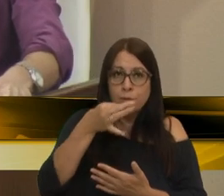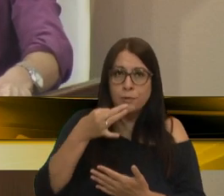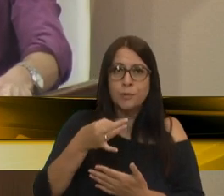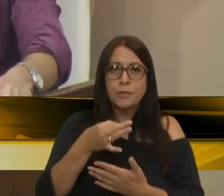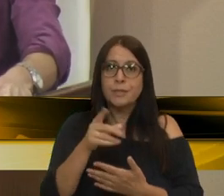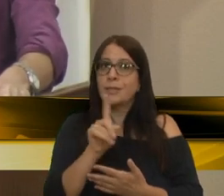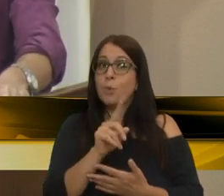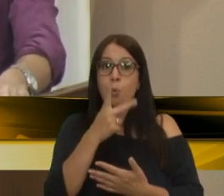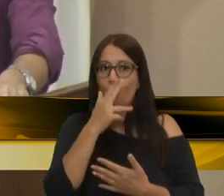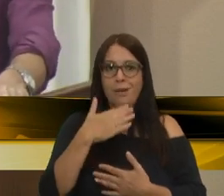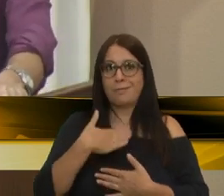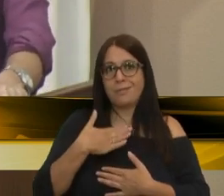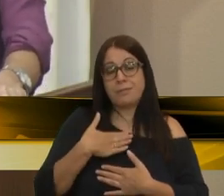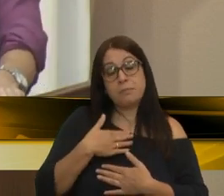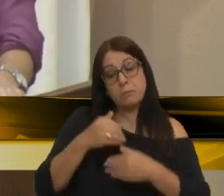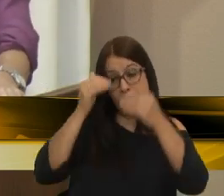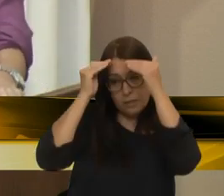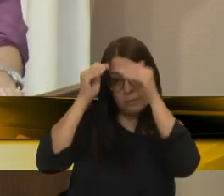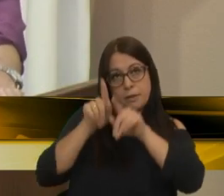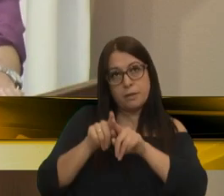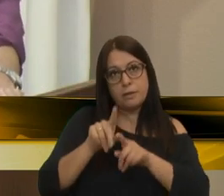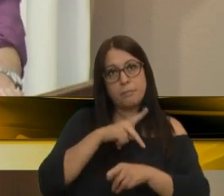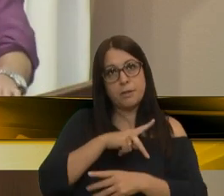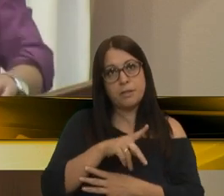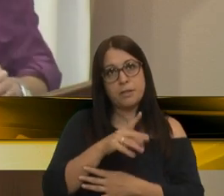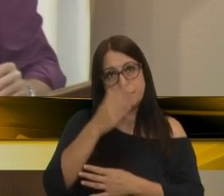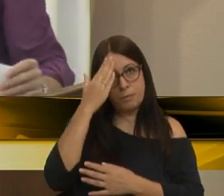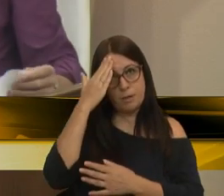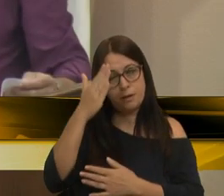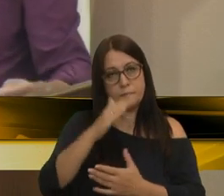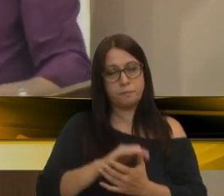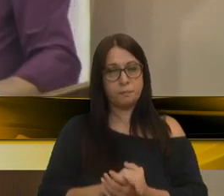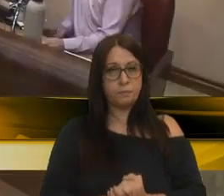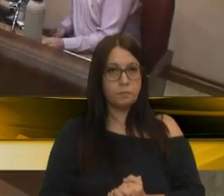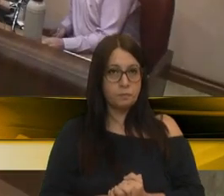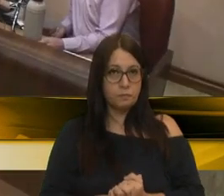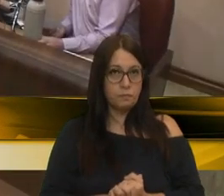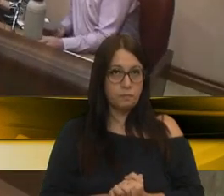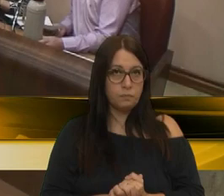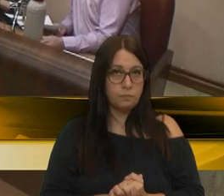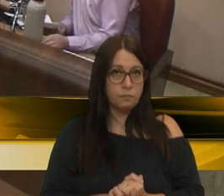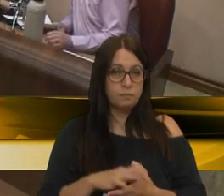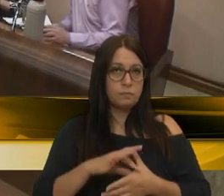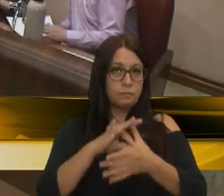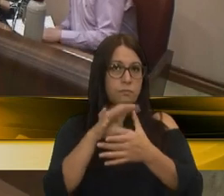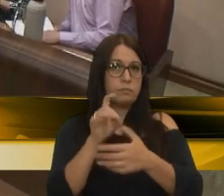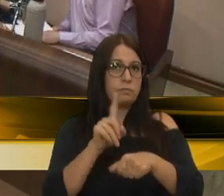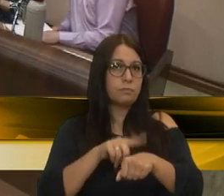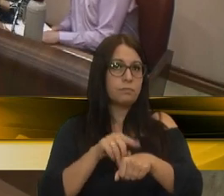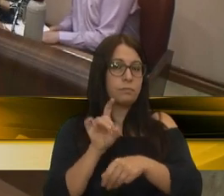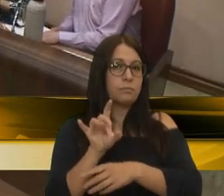não são iguais à nossa, mas temos que respeitar. Senhor presidente, era isso. Muito obrigado. Uma declaração de líder solicitada pela